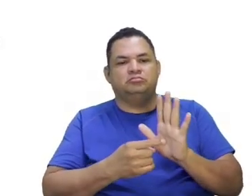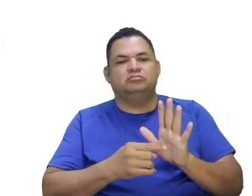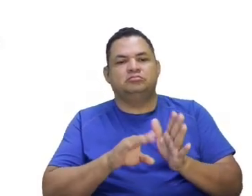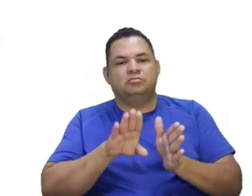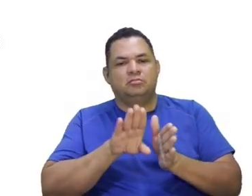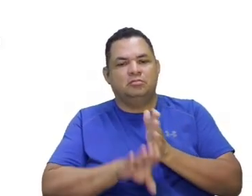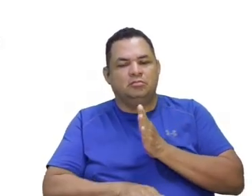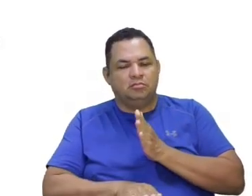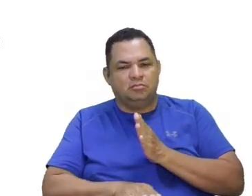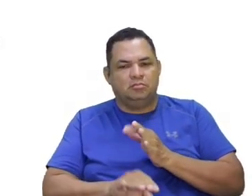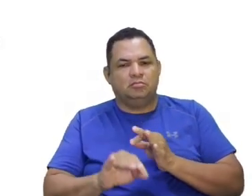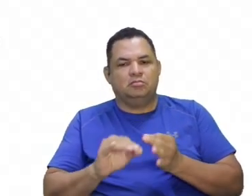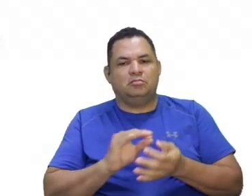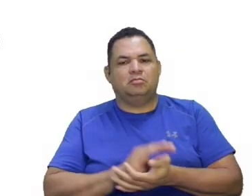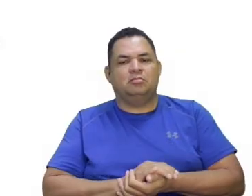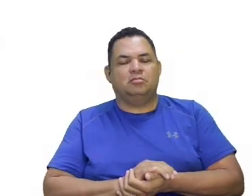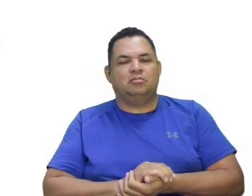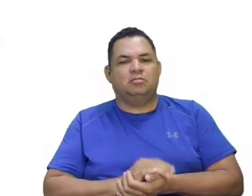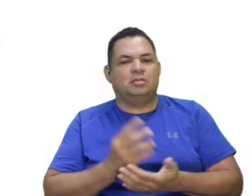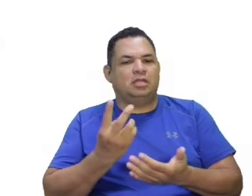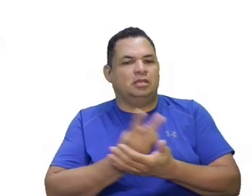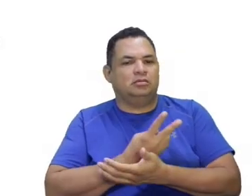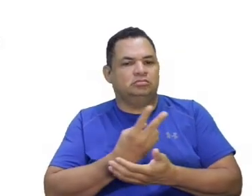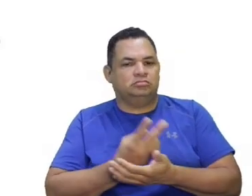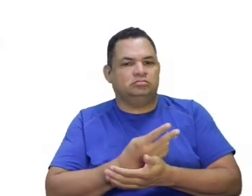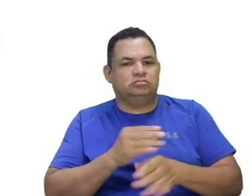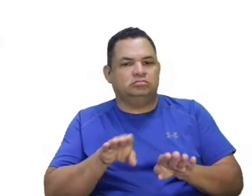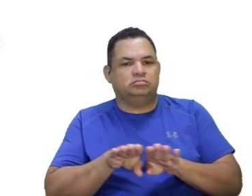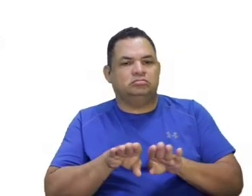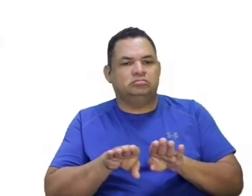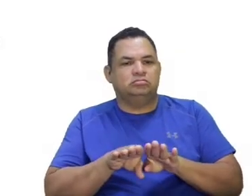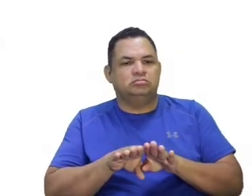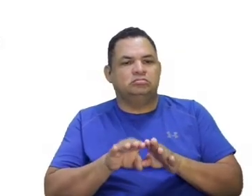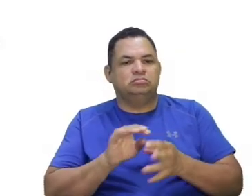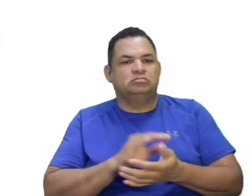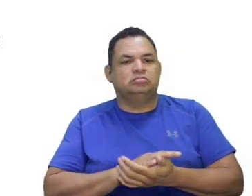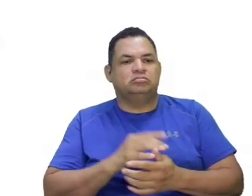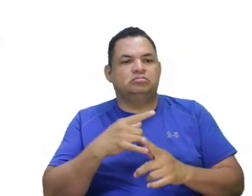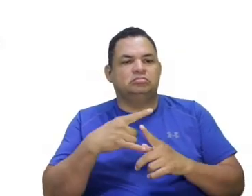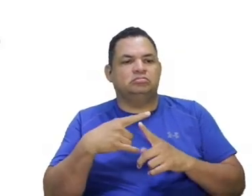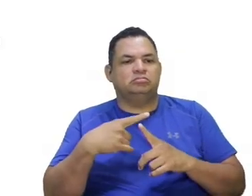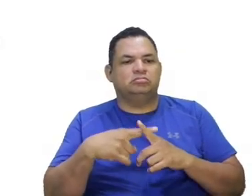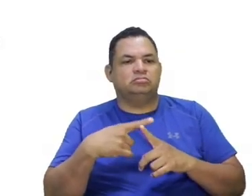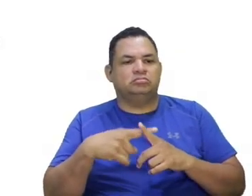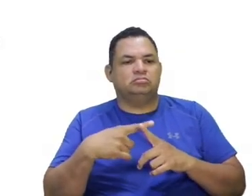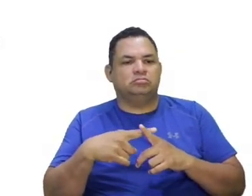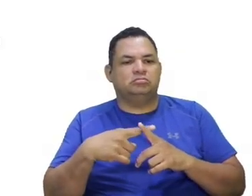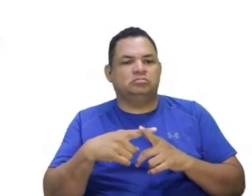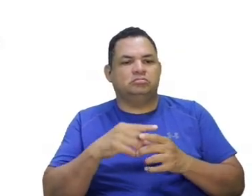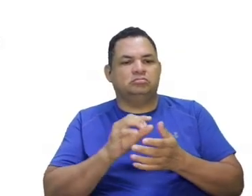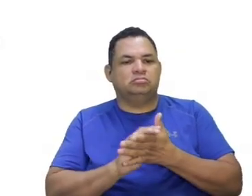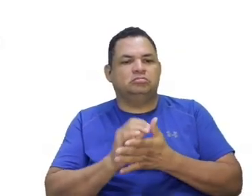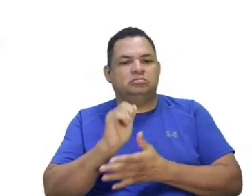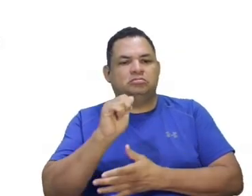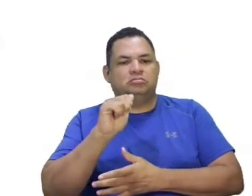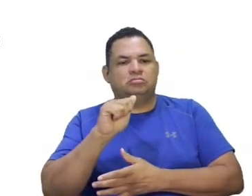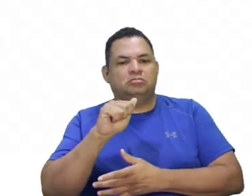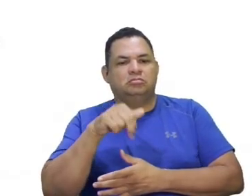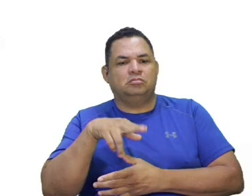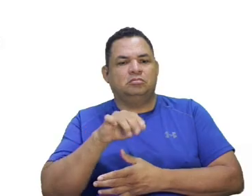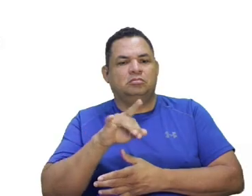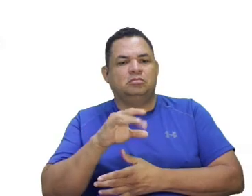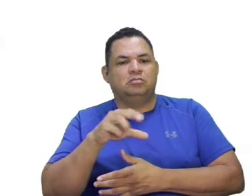neutro. Não está correto também. Por quê, professora? Porque ele é um ânion. O que o